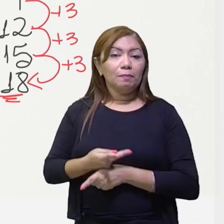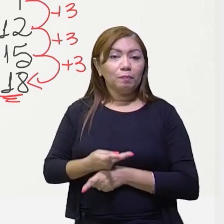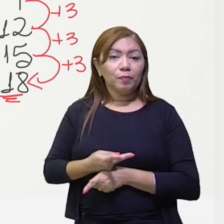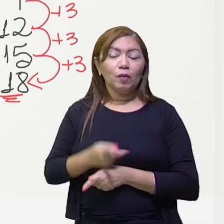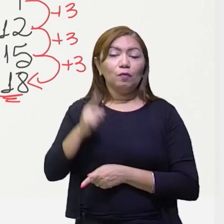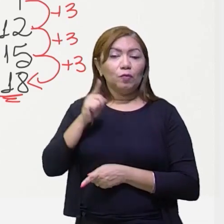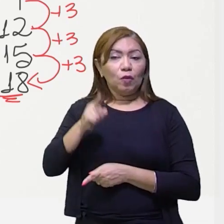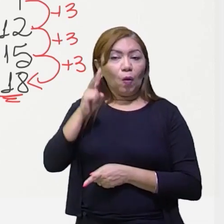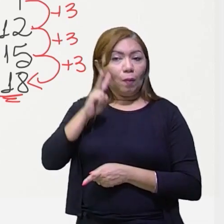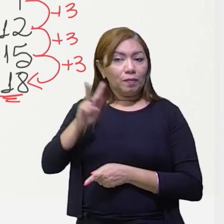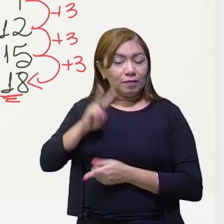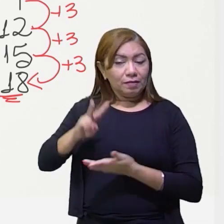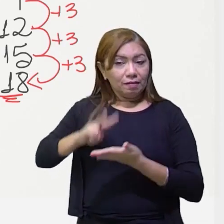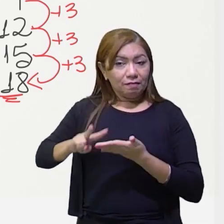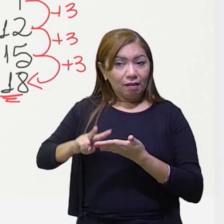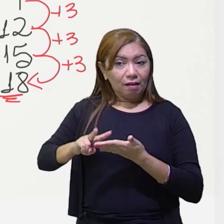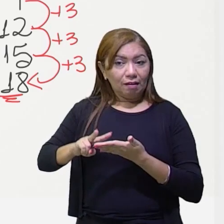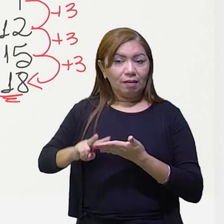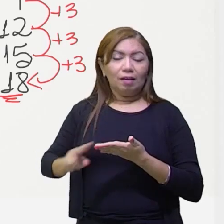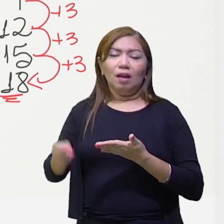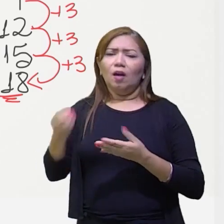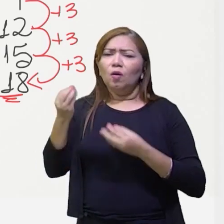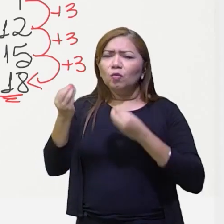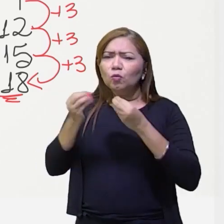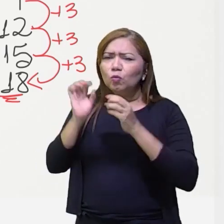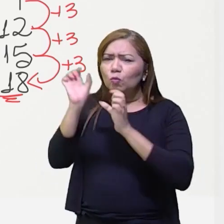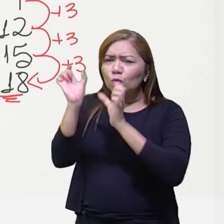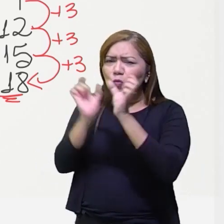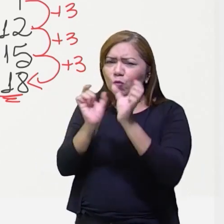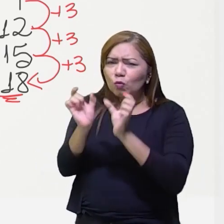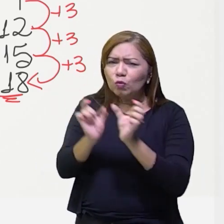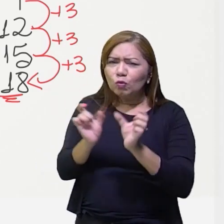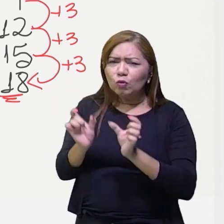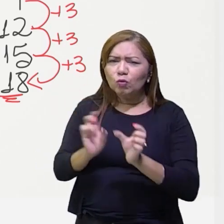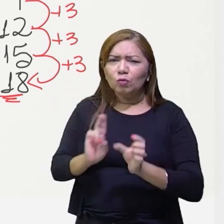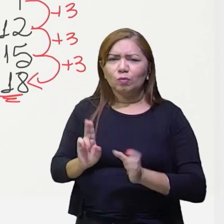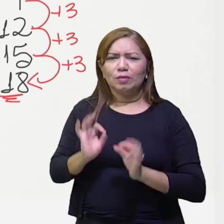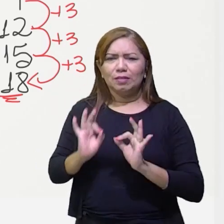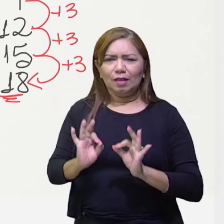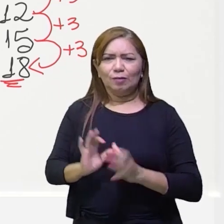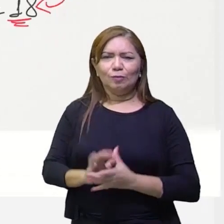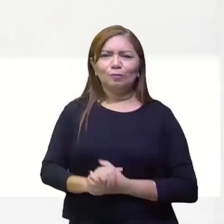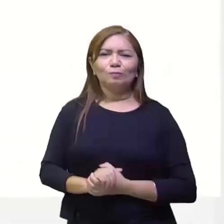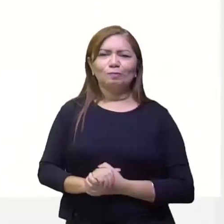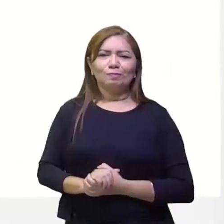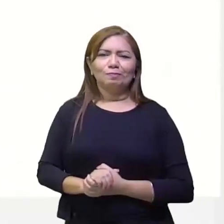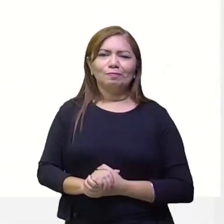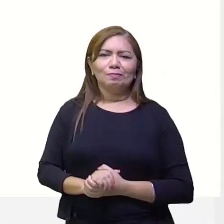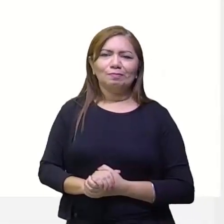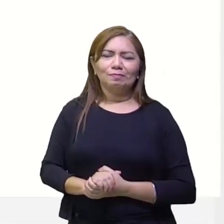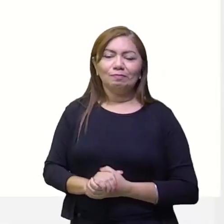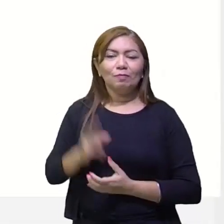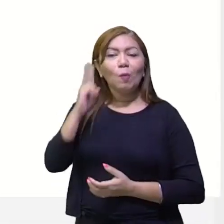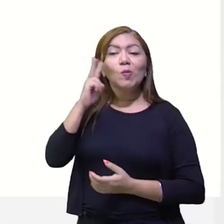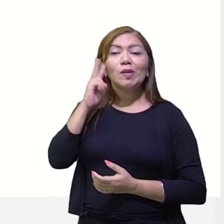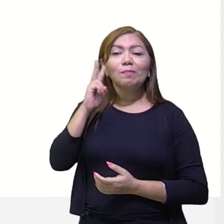de dividendo, divisor, quociente, resto, tá bom? Só vamos lembrar aqui uma